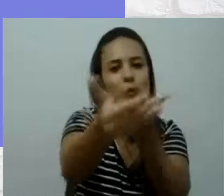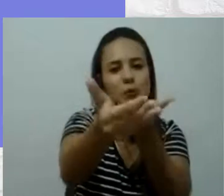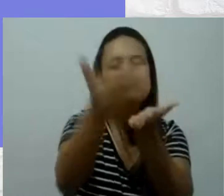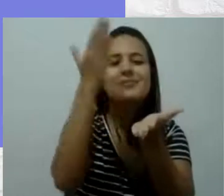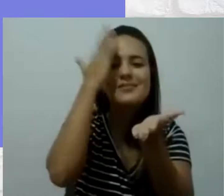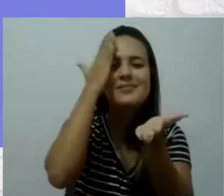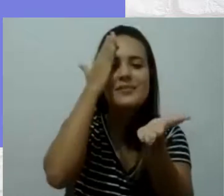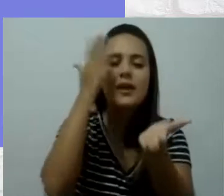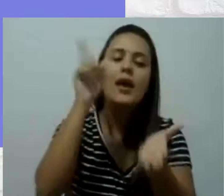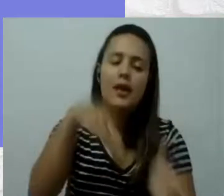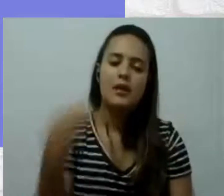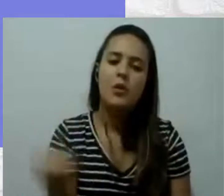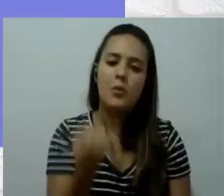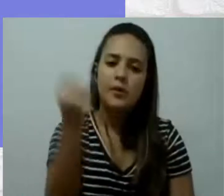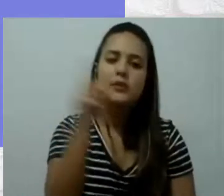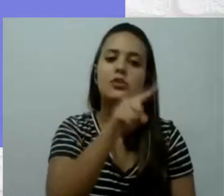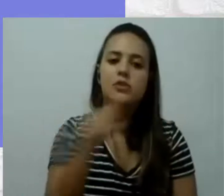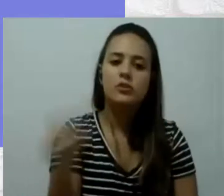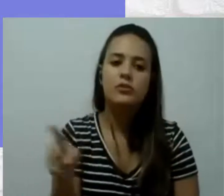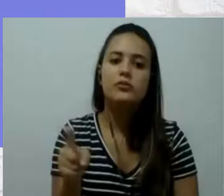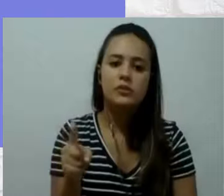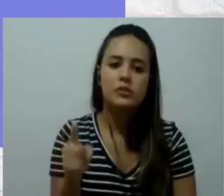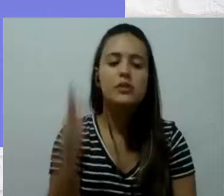importante que vocês tenham